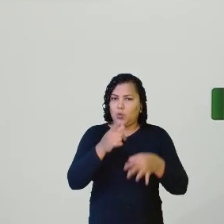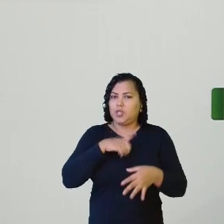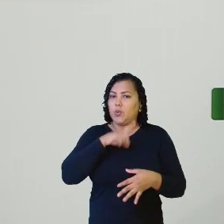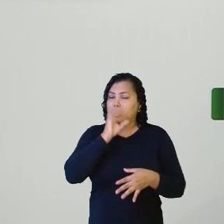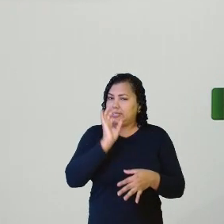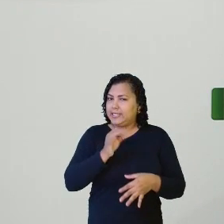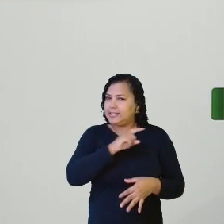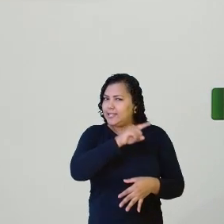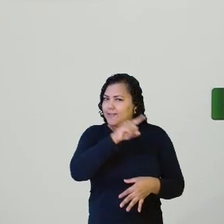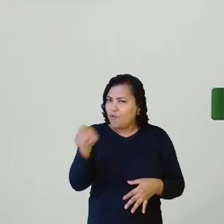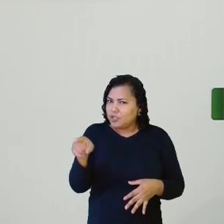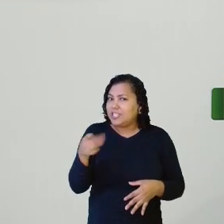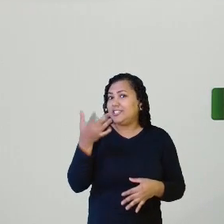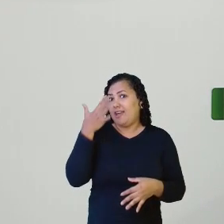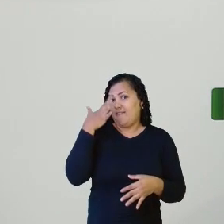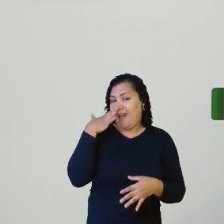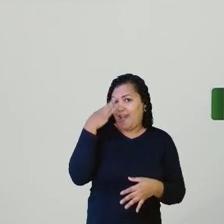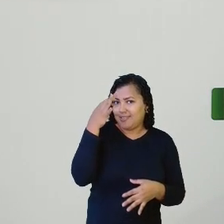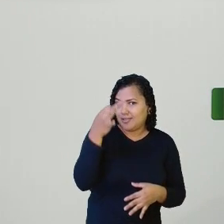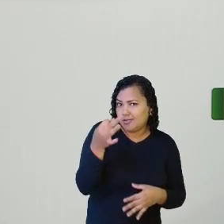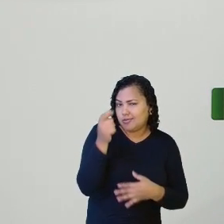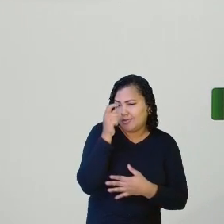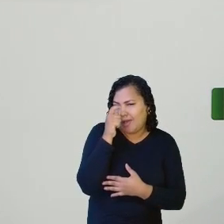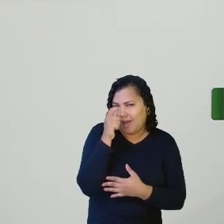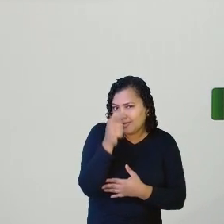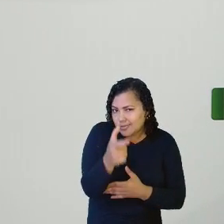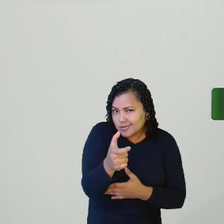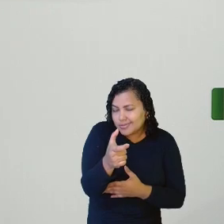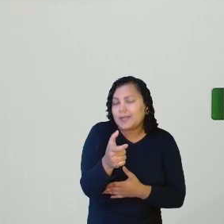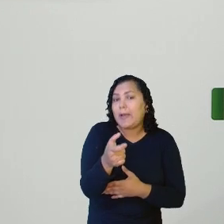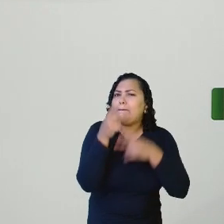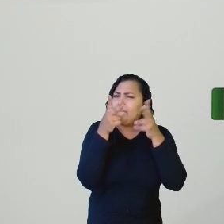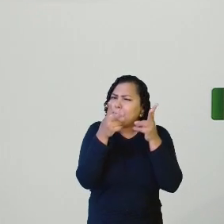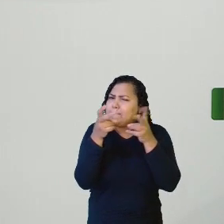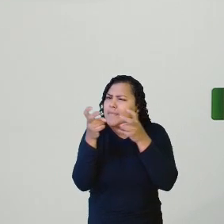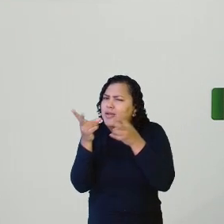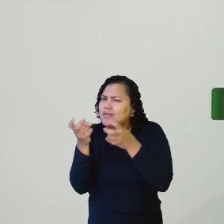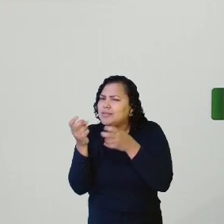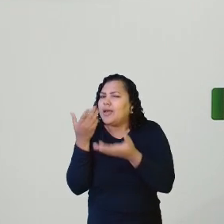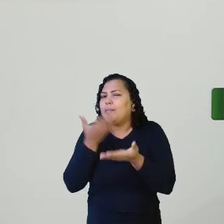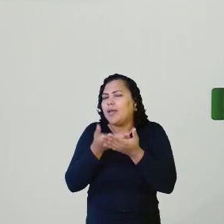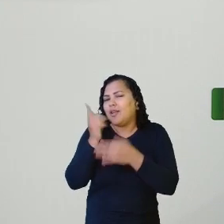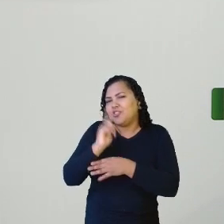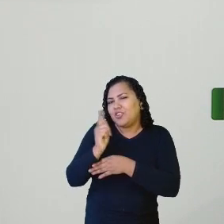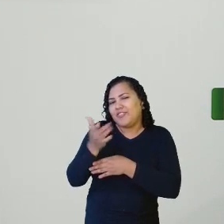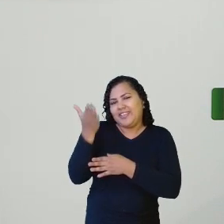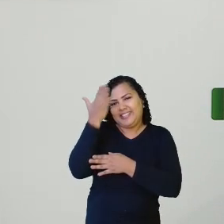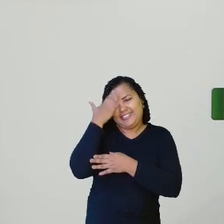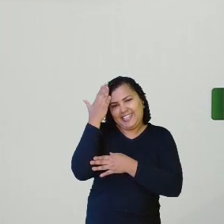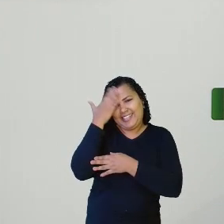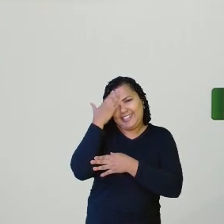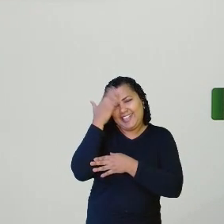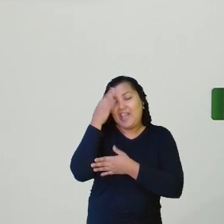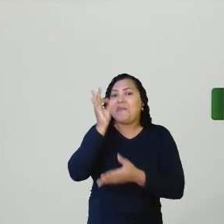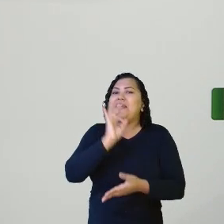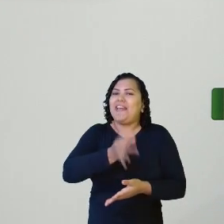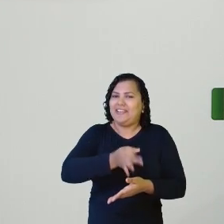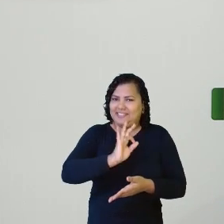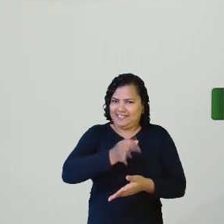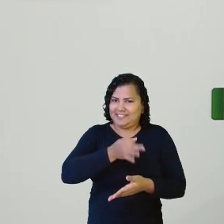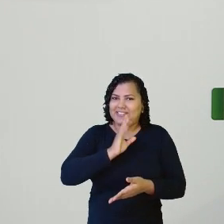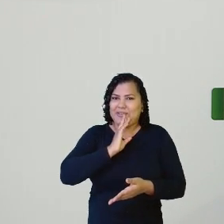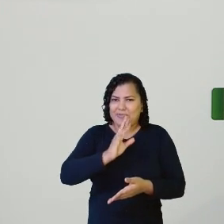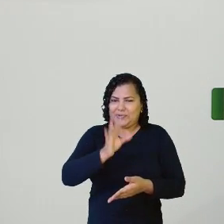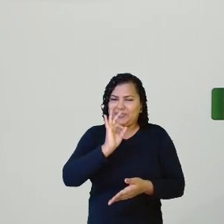que vocês que estavam aí, sentadinhos, ligadinhos na aula de geografia, entenderam e acertaram, não